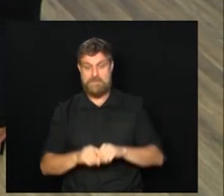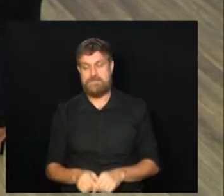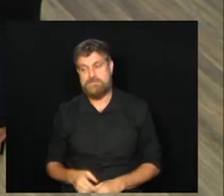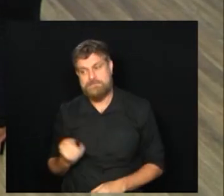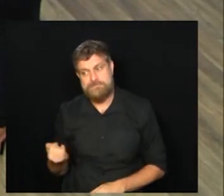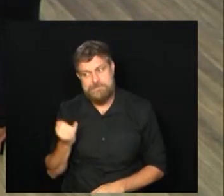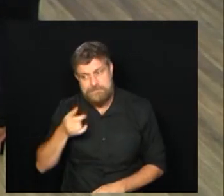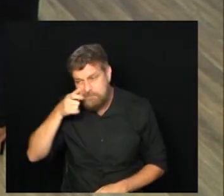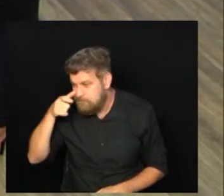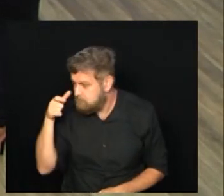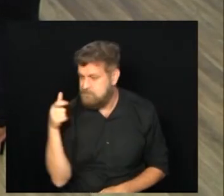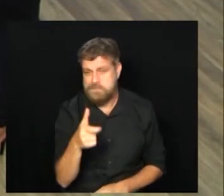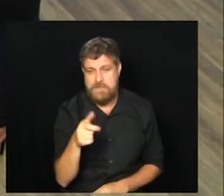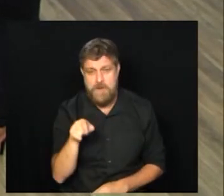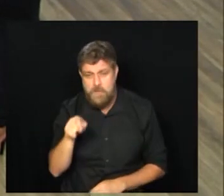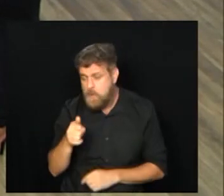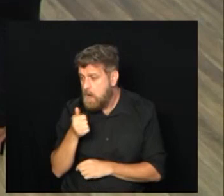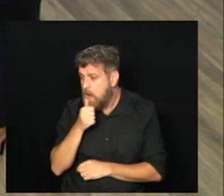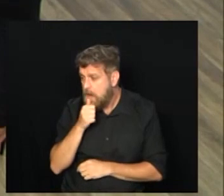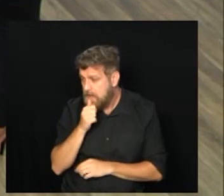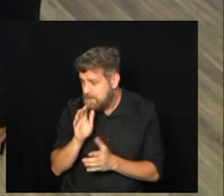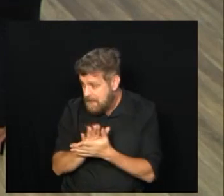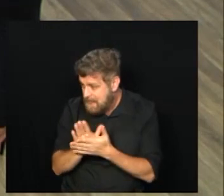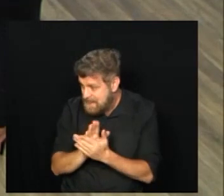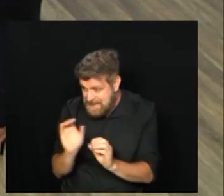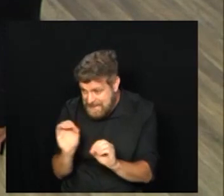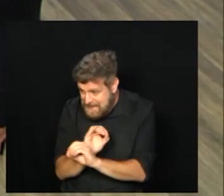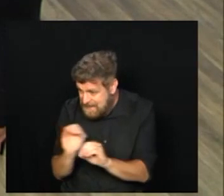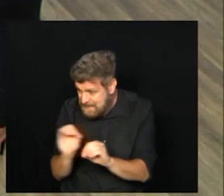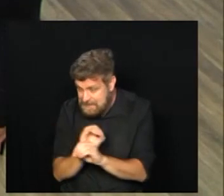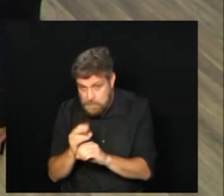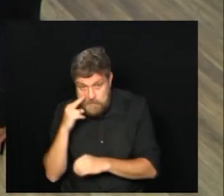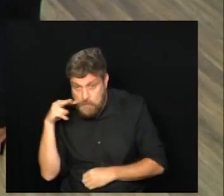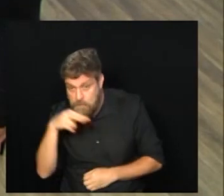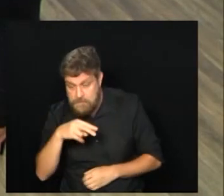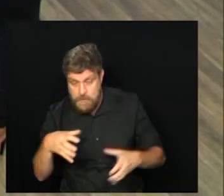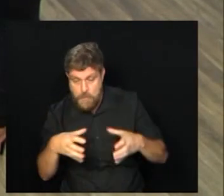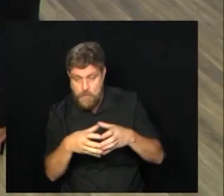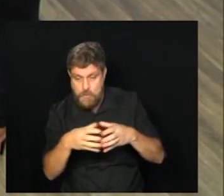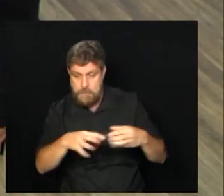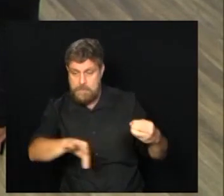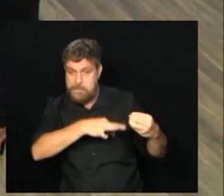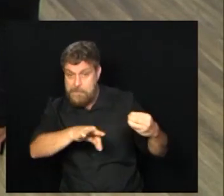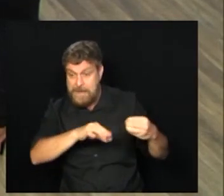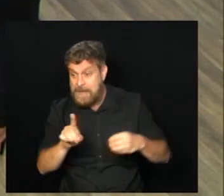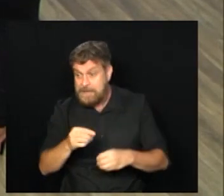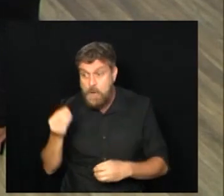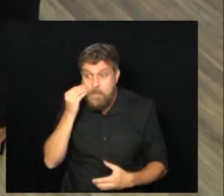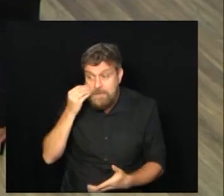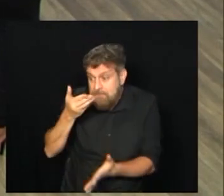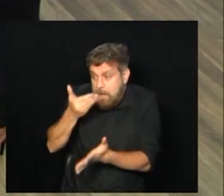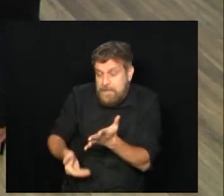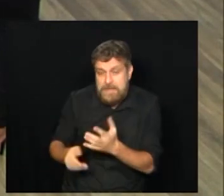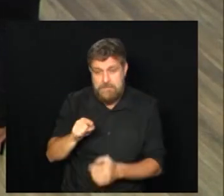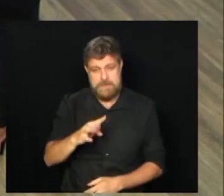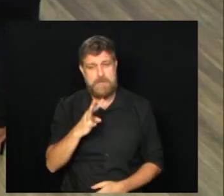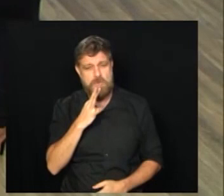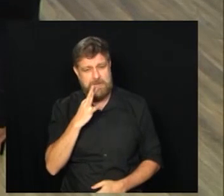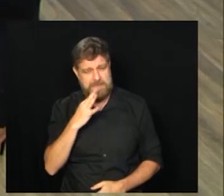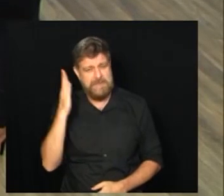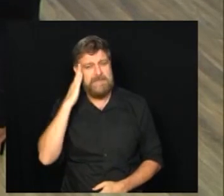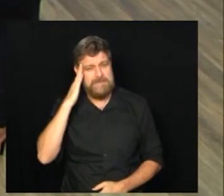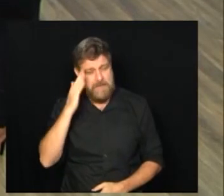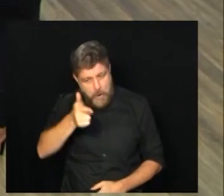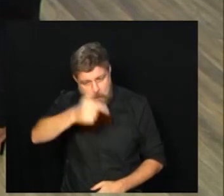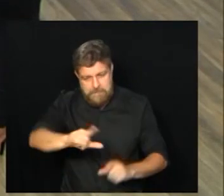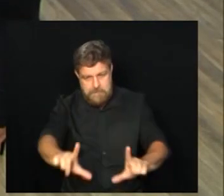muito a pena. Você que ainda não acompanhou nenhuma apresentação, não perca esta oportunidade, e quem conhece eu tenho certeza que